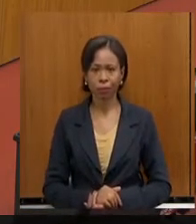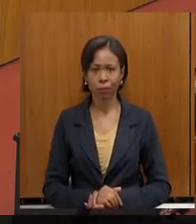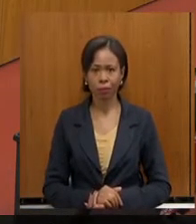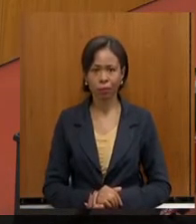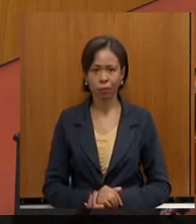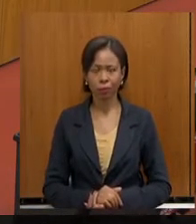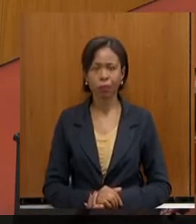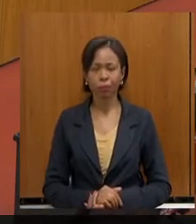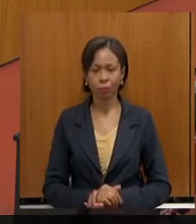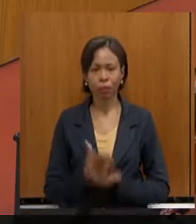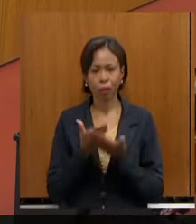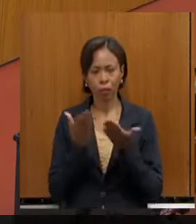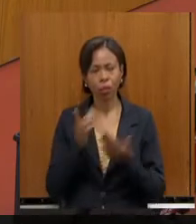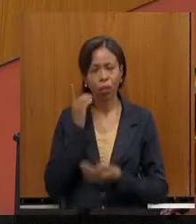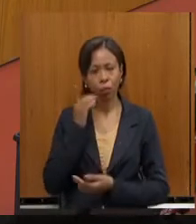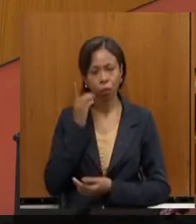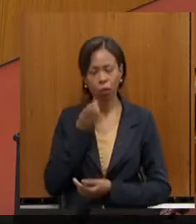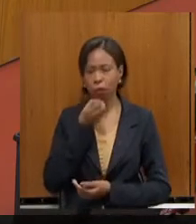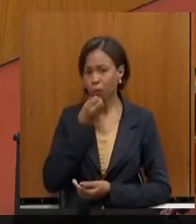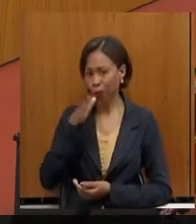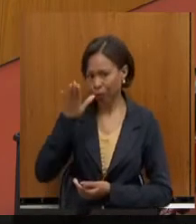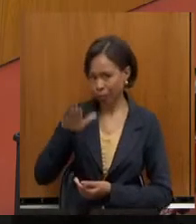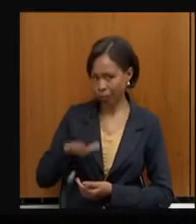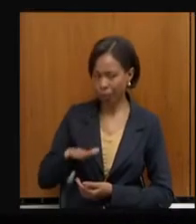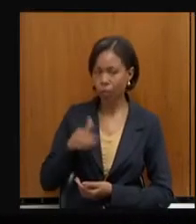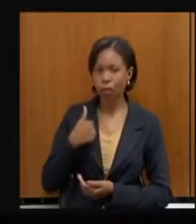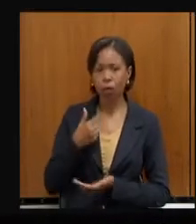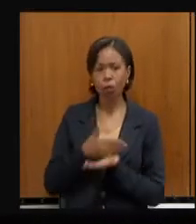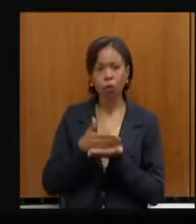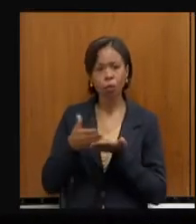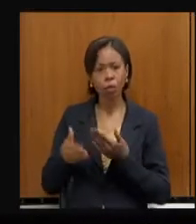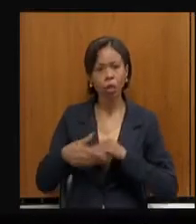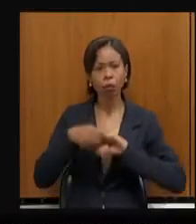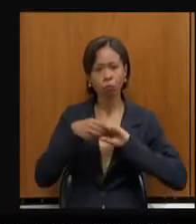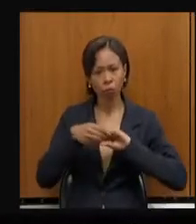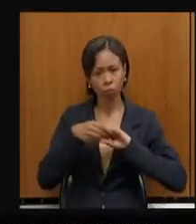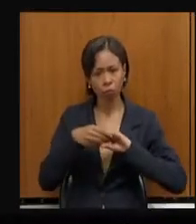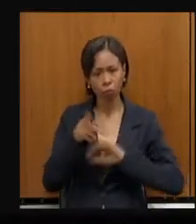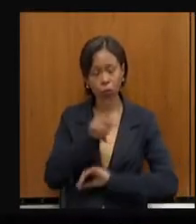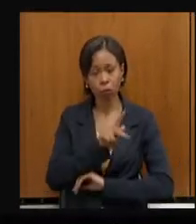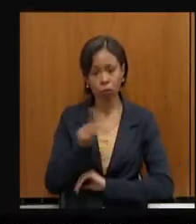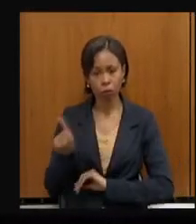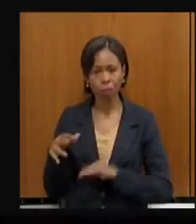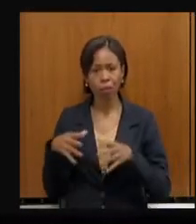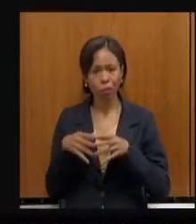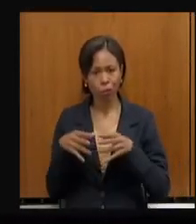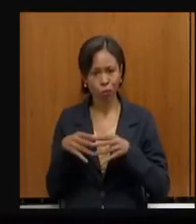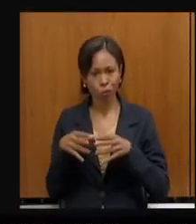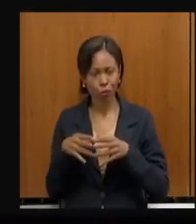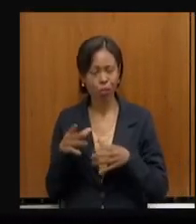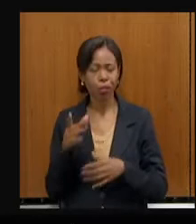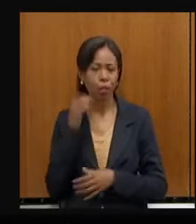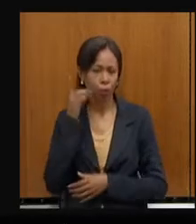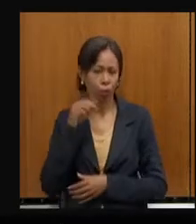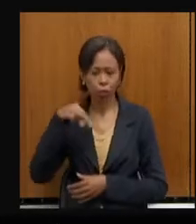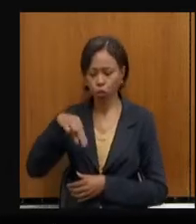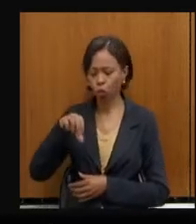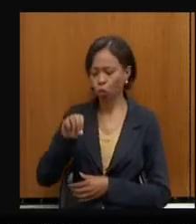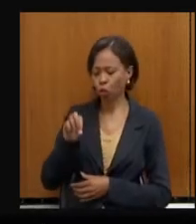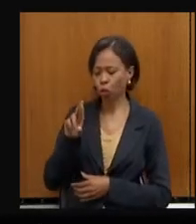boa tarde tá Rural que eu quero começar cumprimentando o presidente dessa como tal e ele